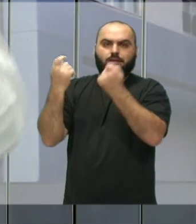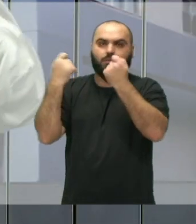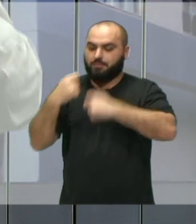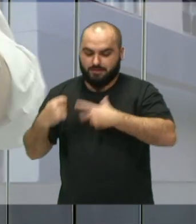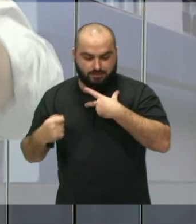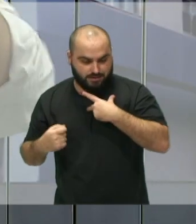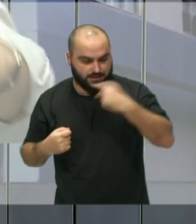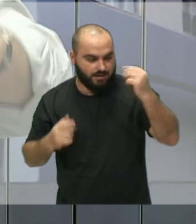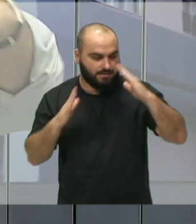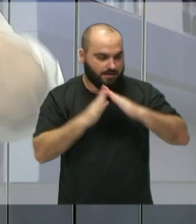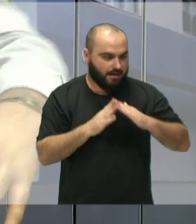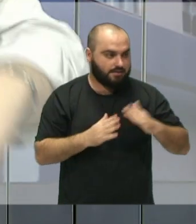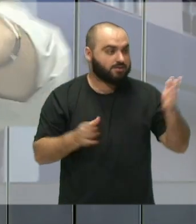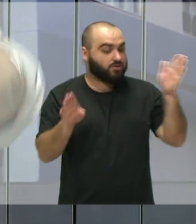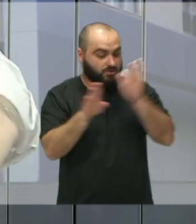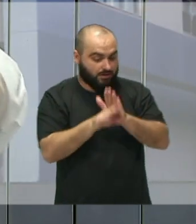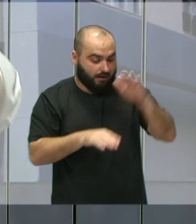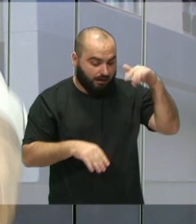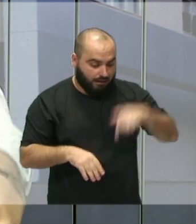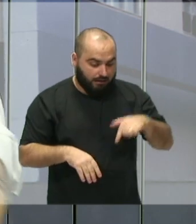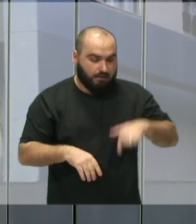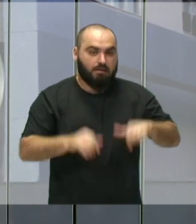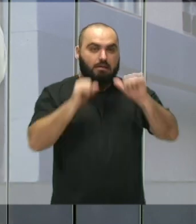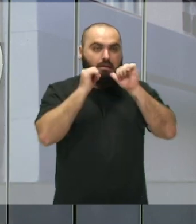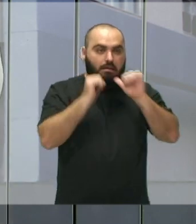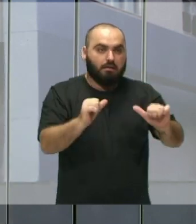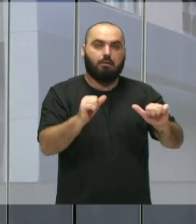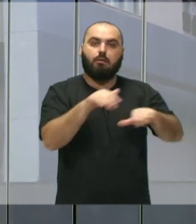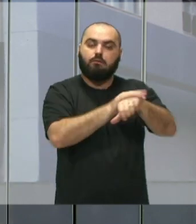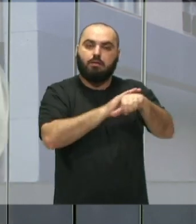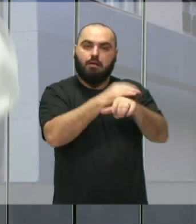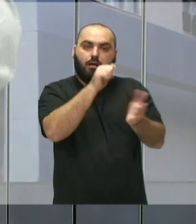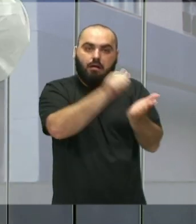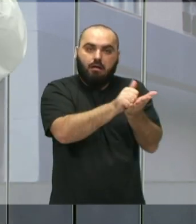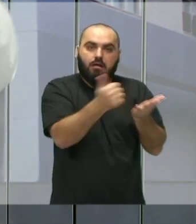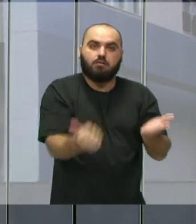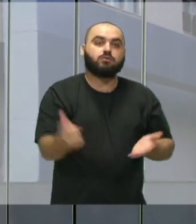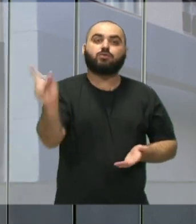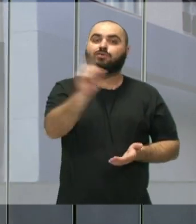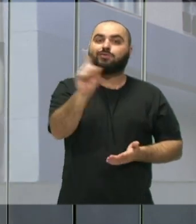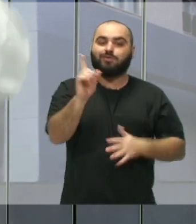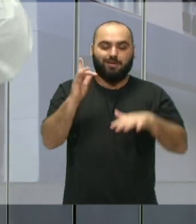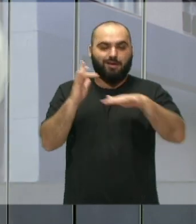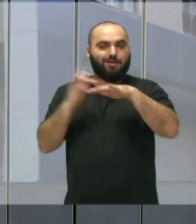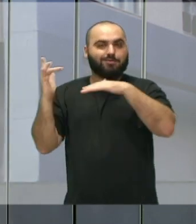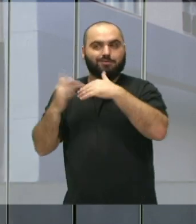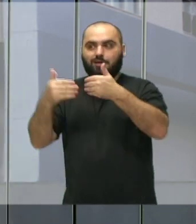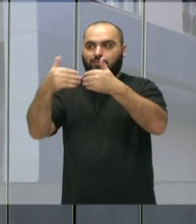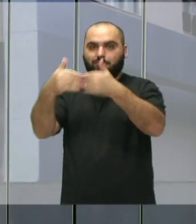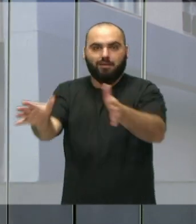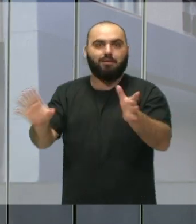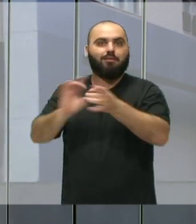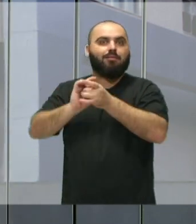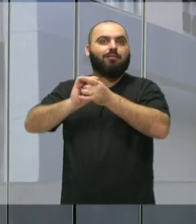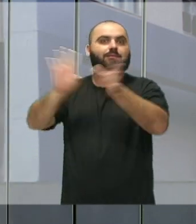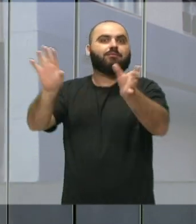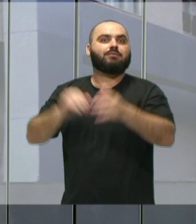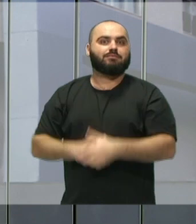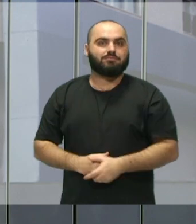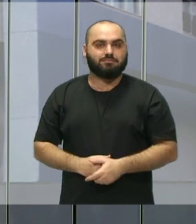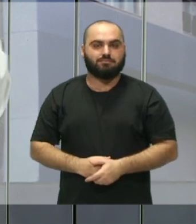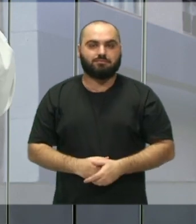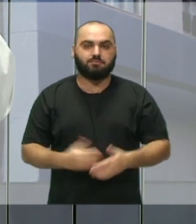sua casa para vir aqui no gabinete agendar um horário. Ela está ali com a rede social aberta à sua disposição para